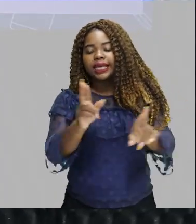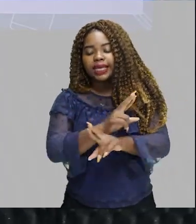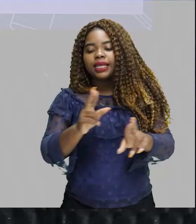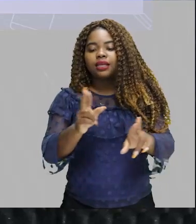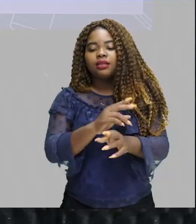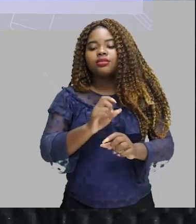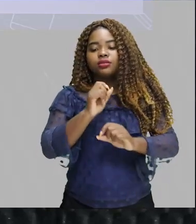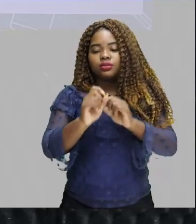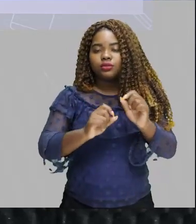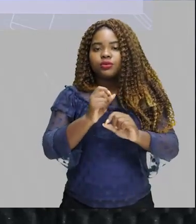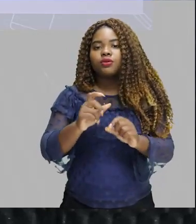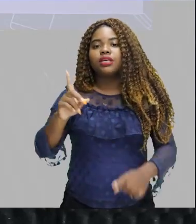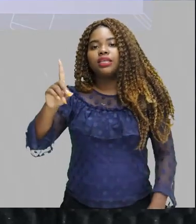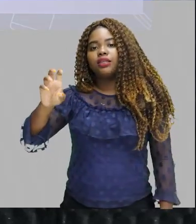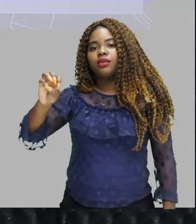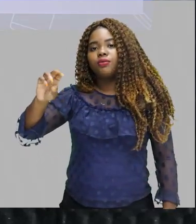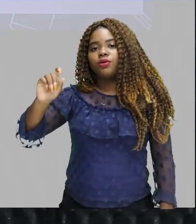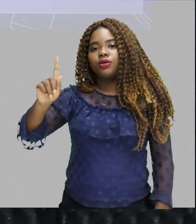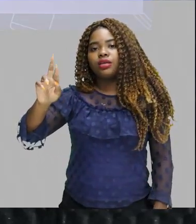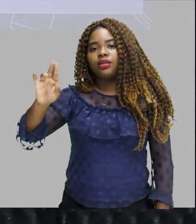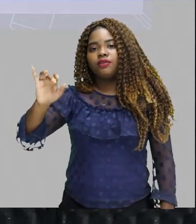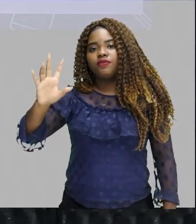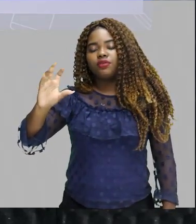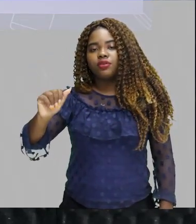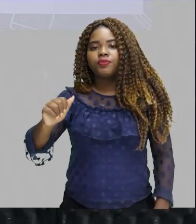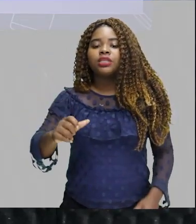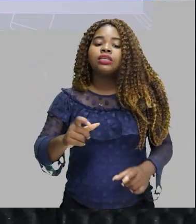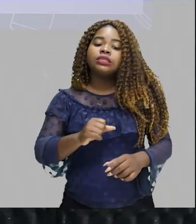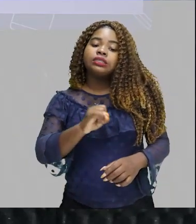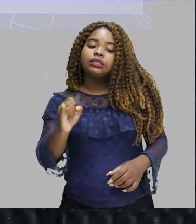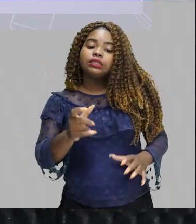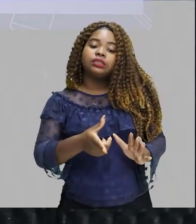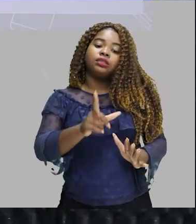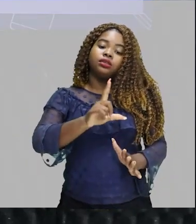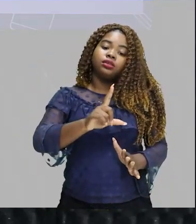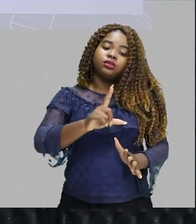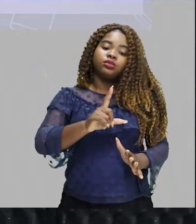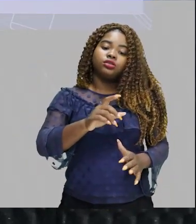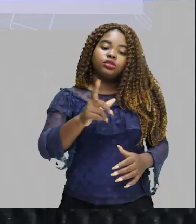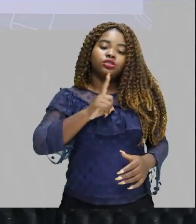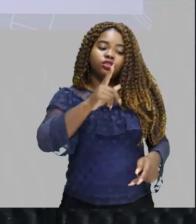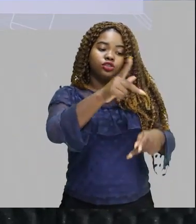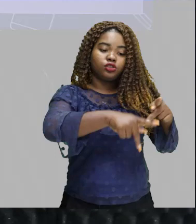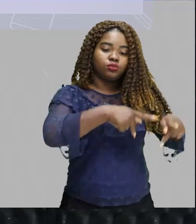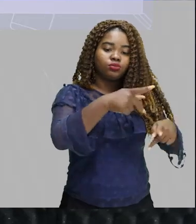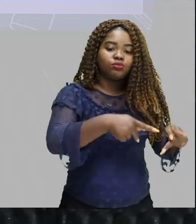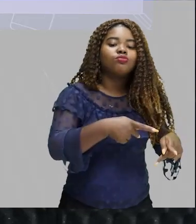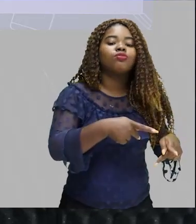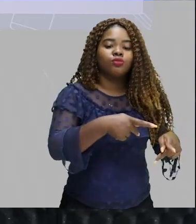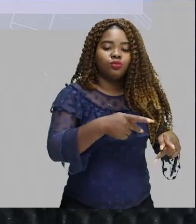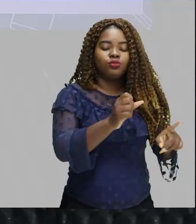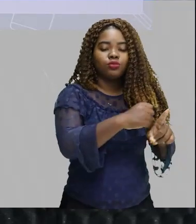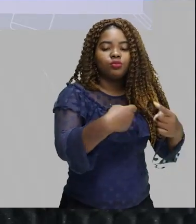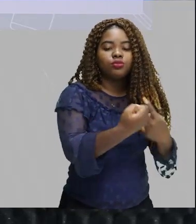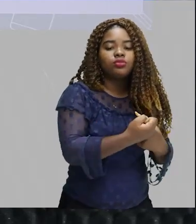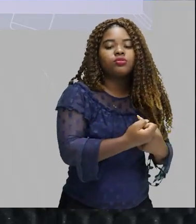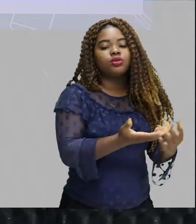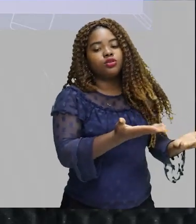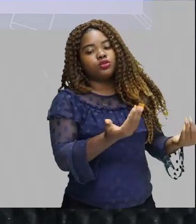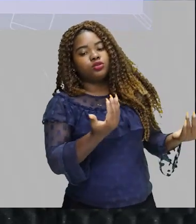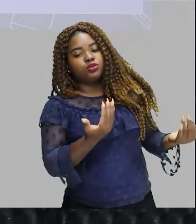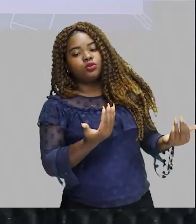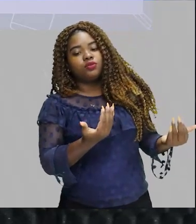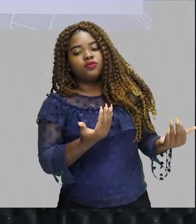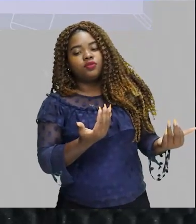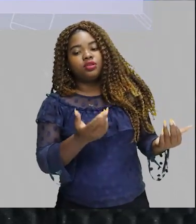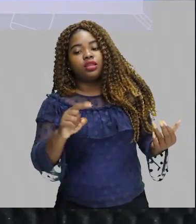demográficas. Ou seja, se antes tu tinha uma população basicamente jovem, anos depois, tu já tem uma população modificada,